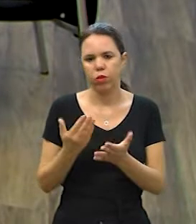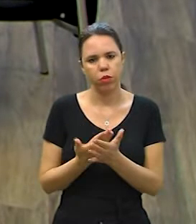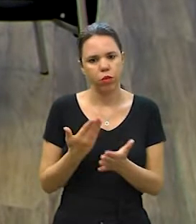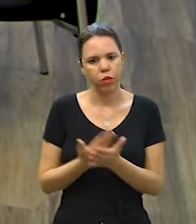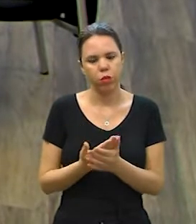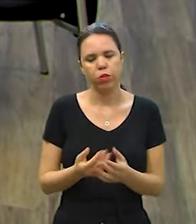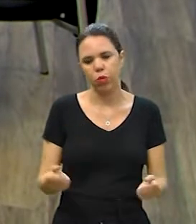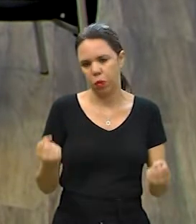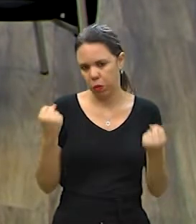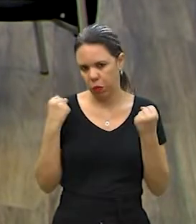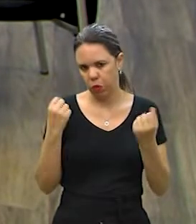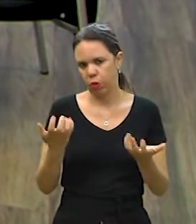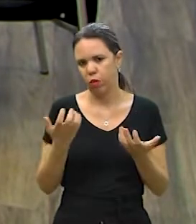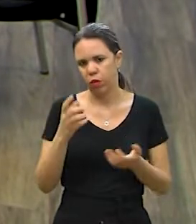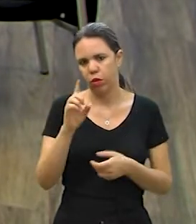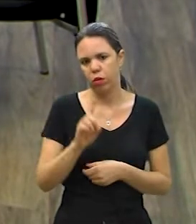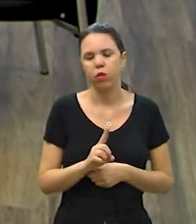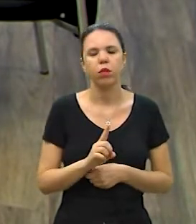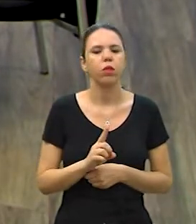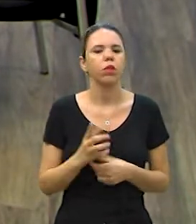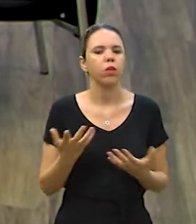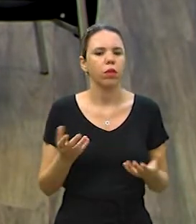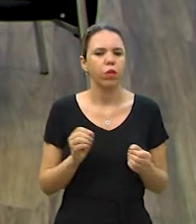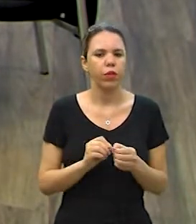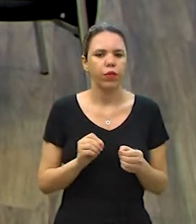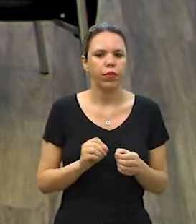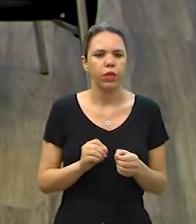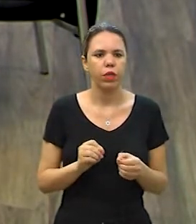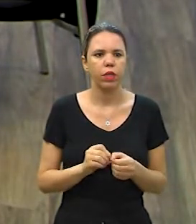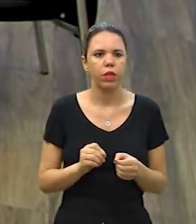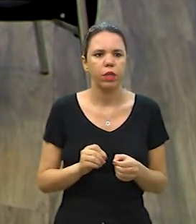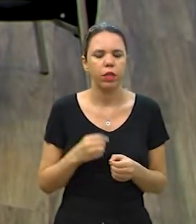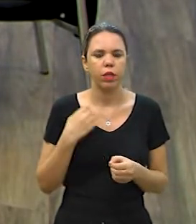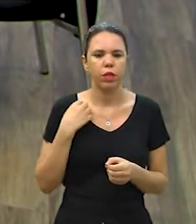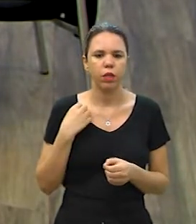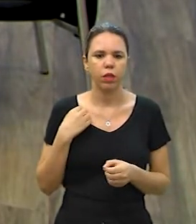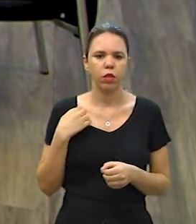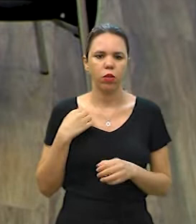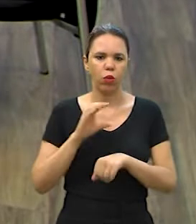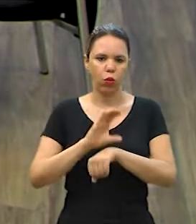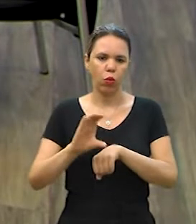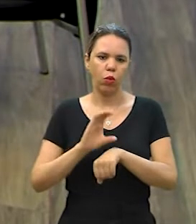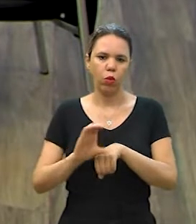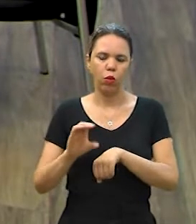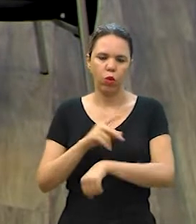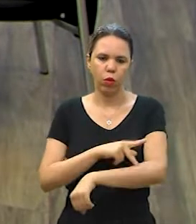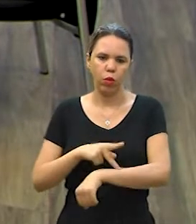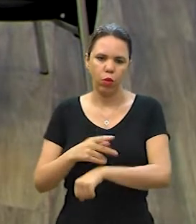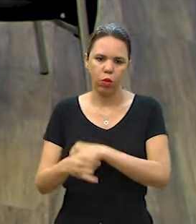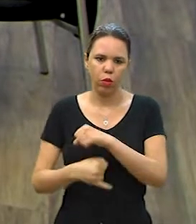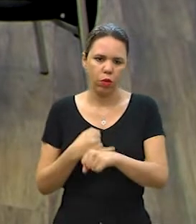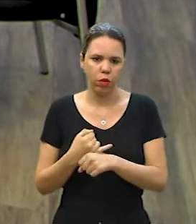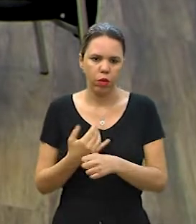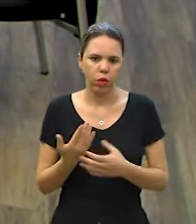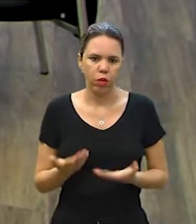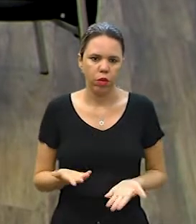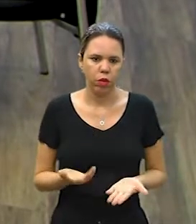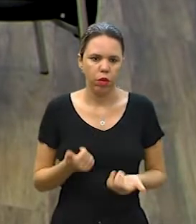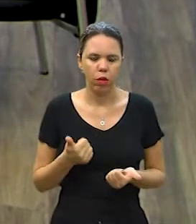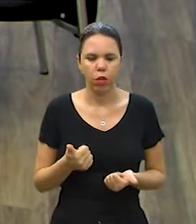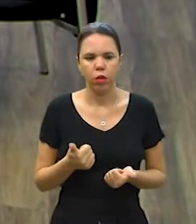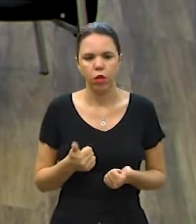continuar com educação física, mas eu queria ser diretora de escola, eu fui fazer um curso de pedagogia online. Falei, tudo bem, é